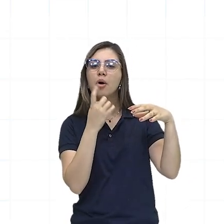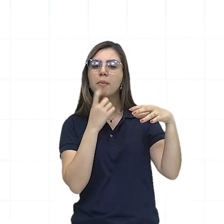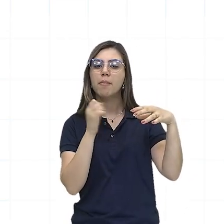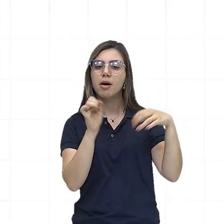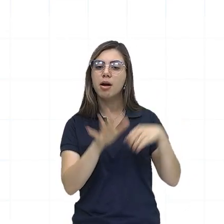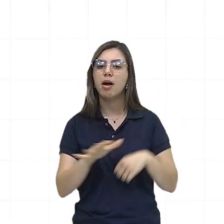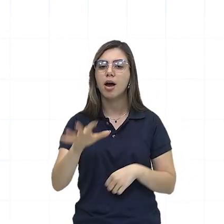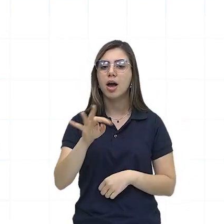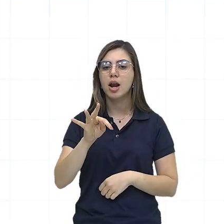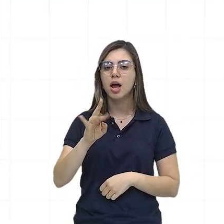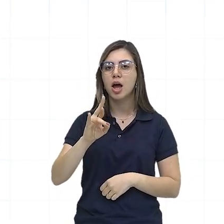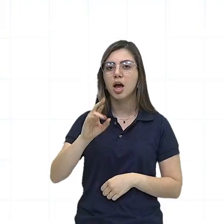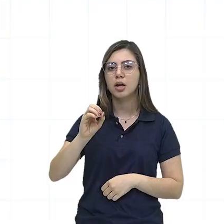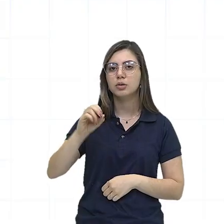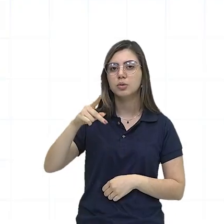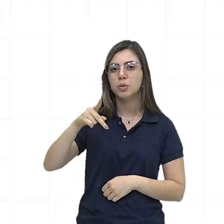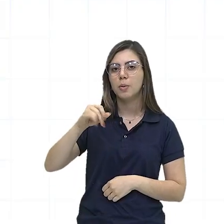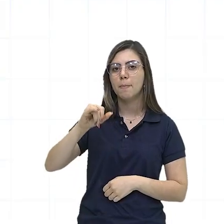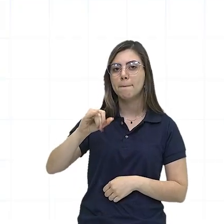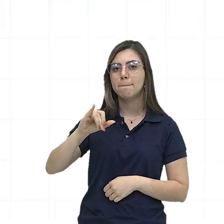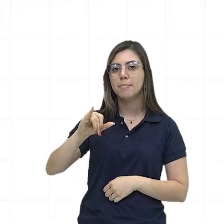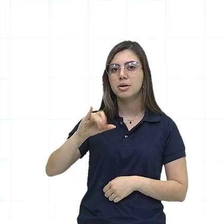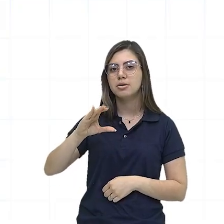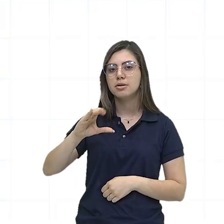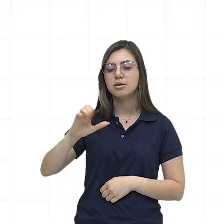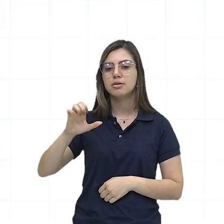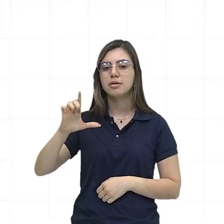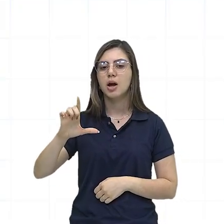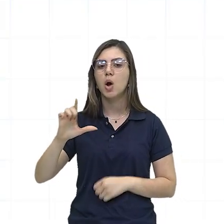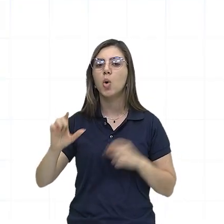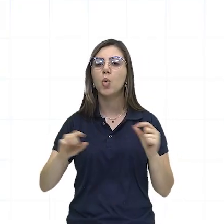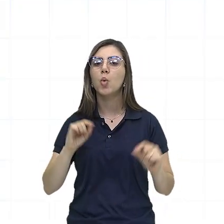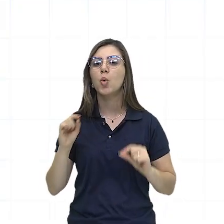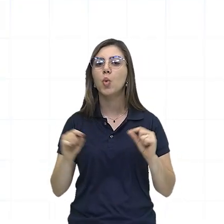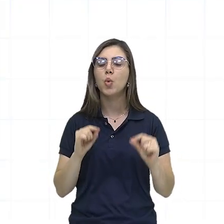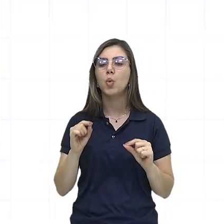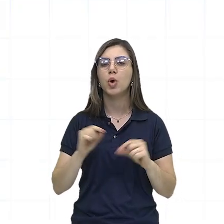zona tropical ou zona intertropical da Terra,